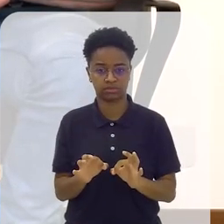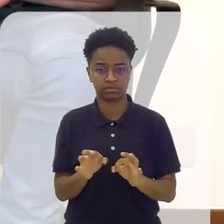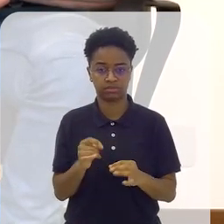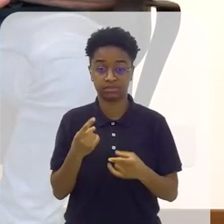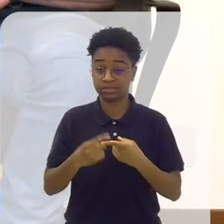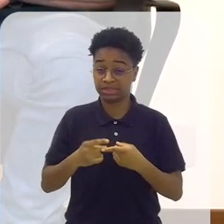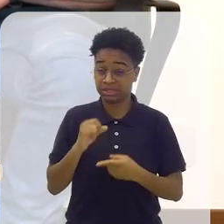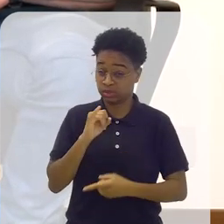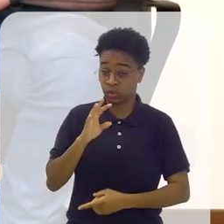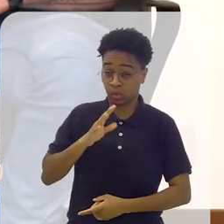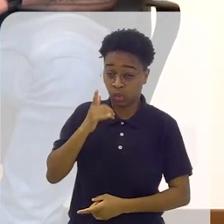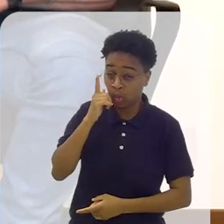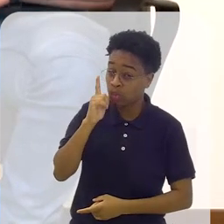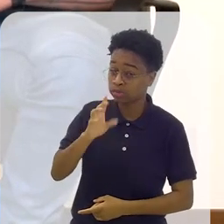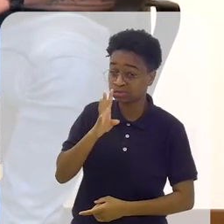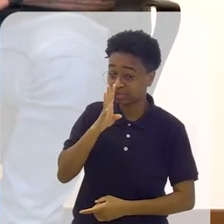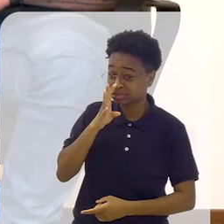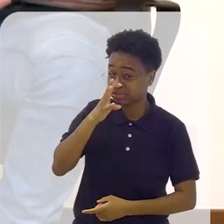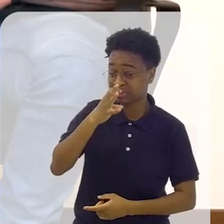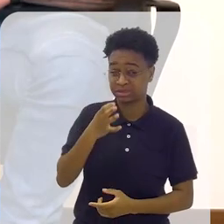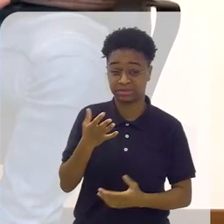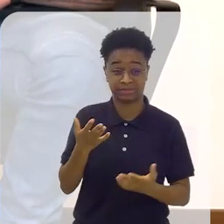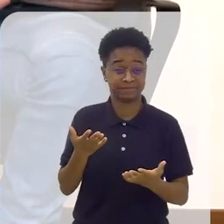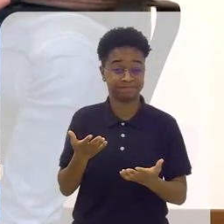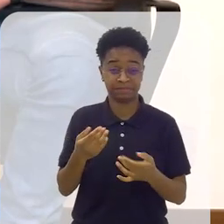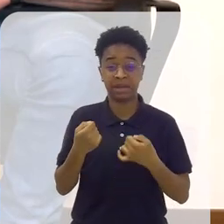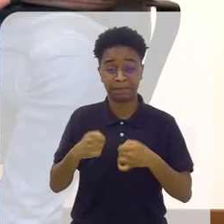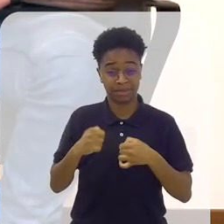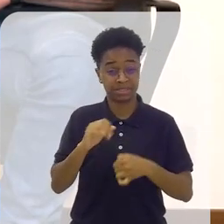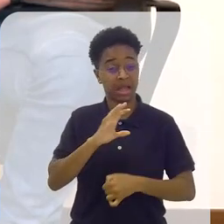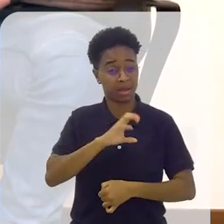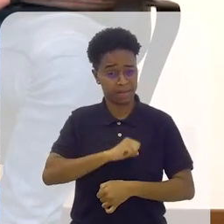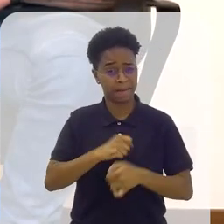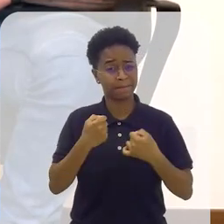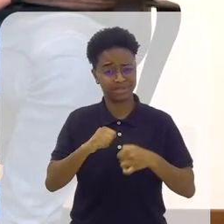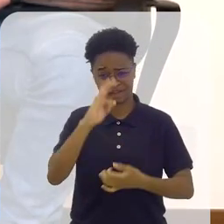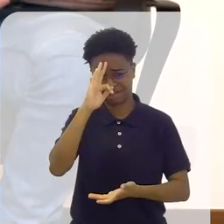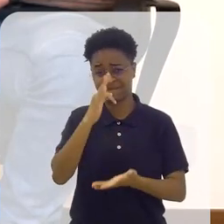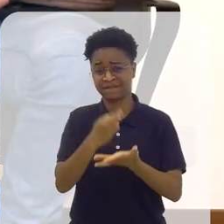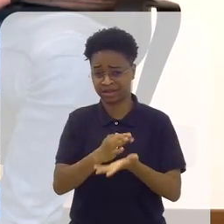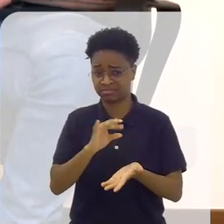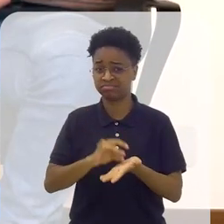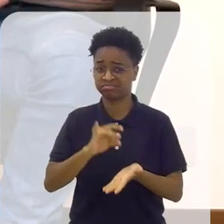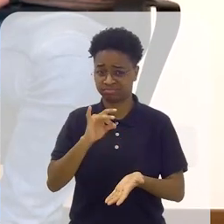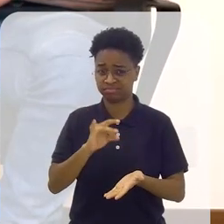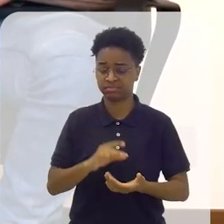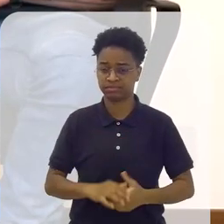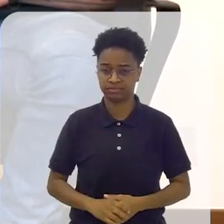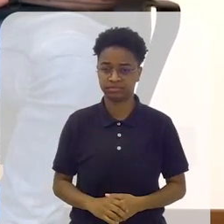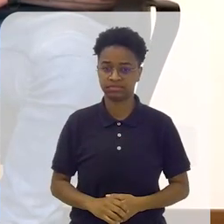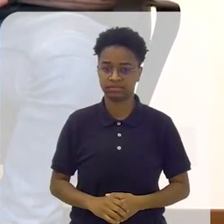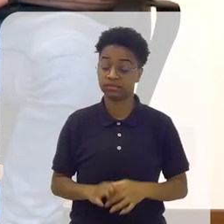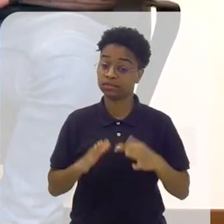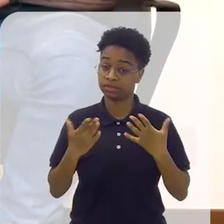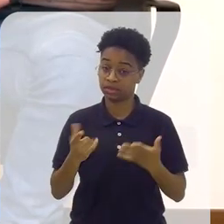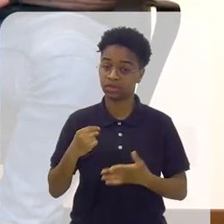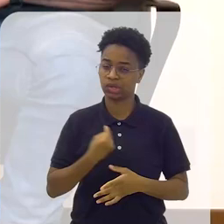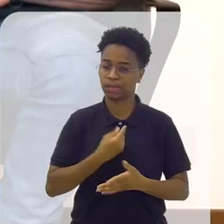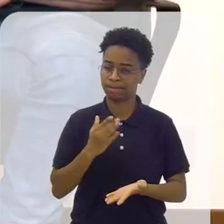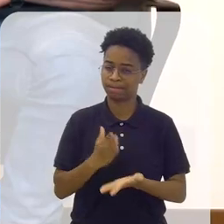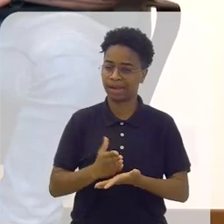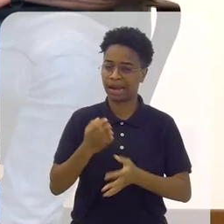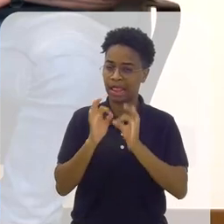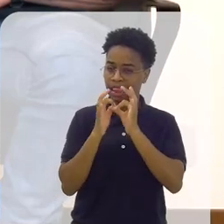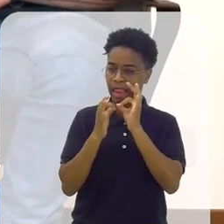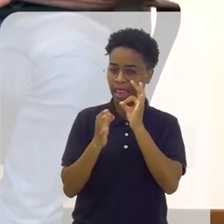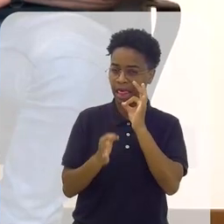você conseguir resistir isso daí, né? E muito amor e muita fé. Muito amor, muita fé. Então a gente vai